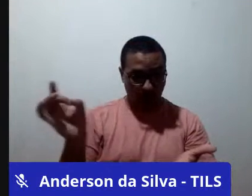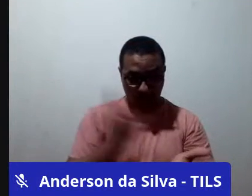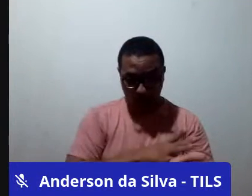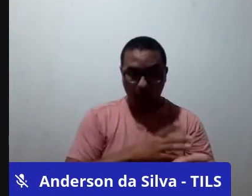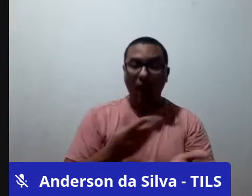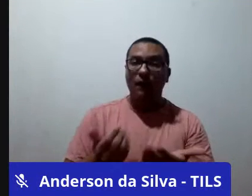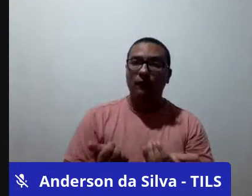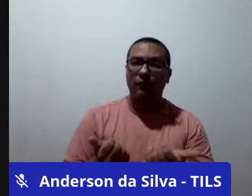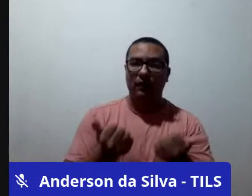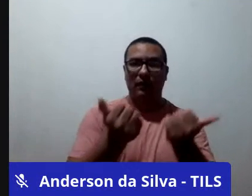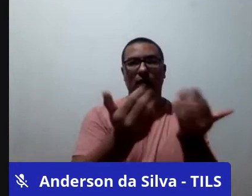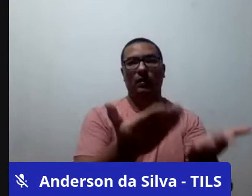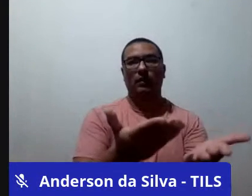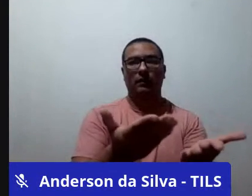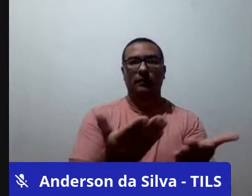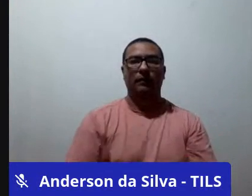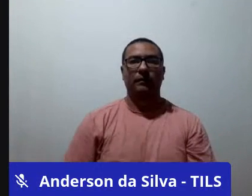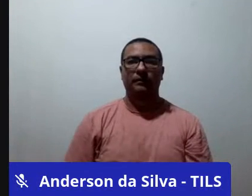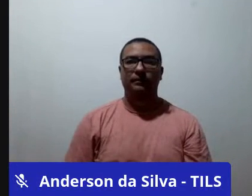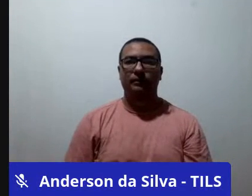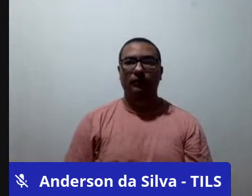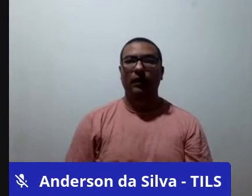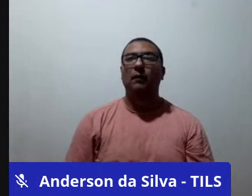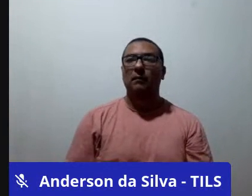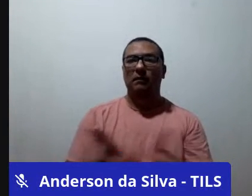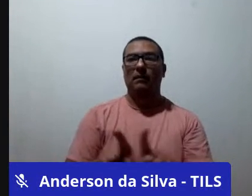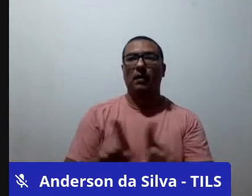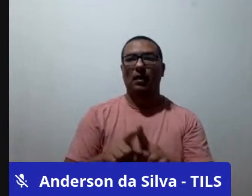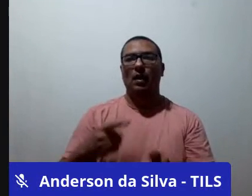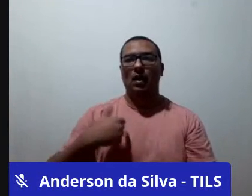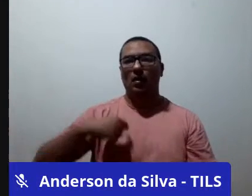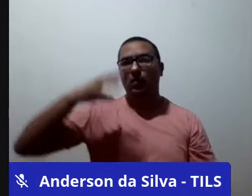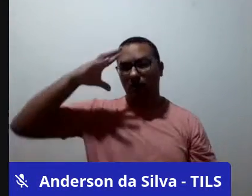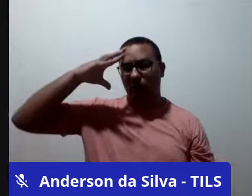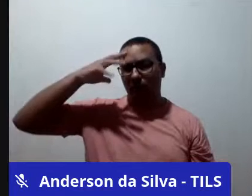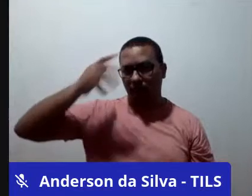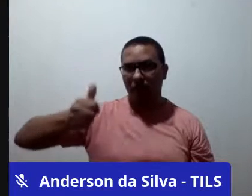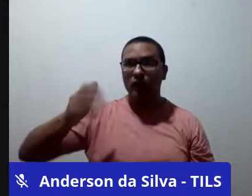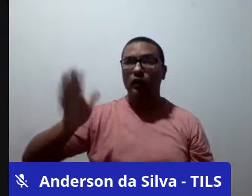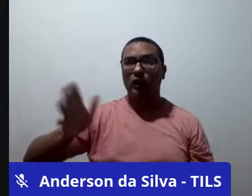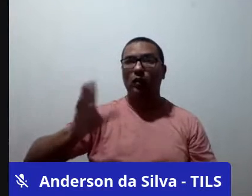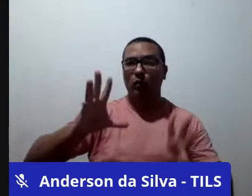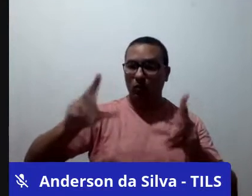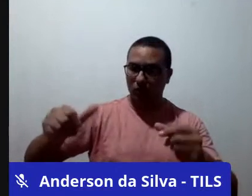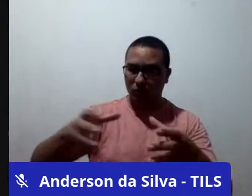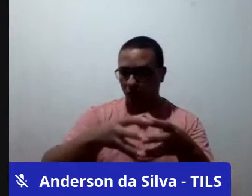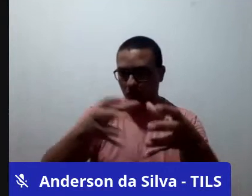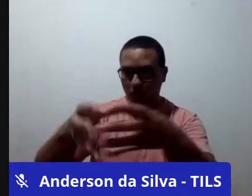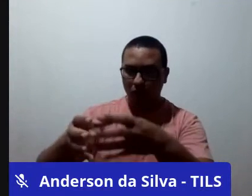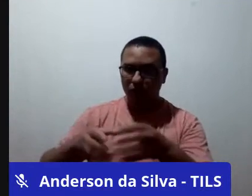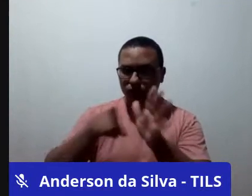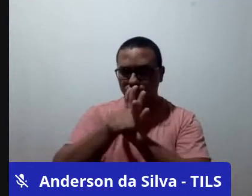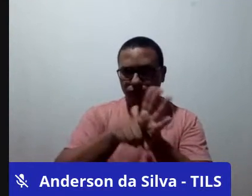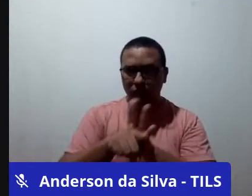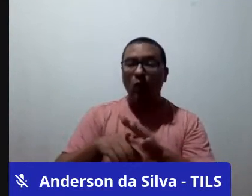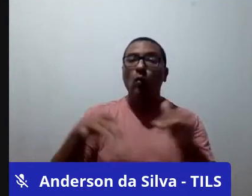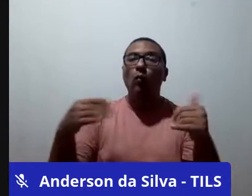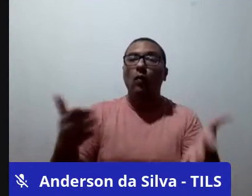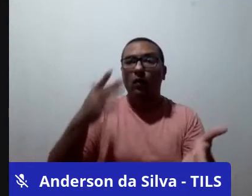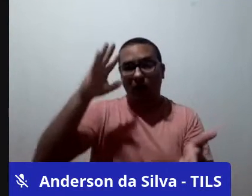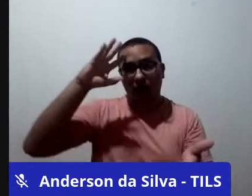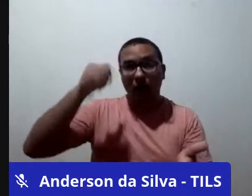seguinte, eu tenho que saber qual é a solução dentre as várias que o grupo identificou, qual é aquela que vai ser